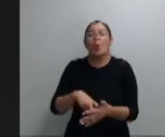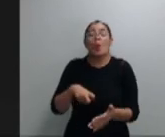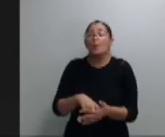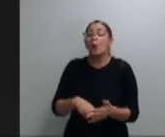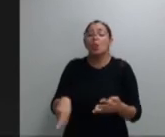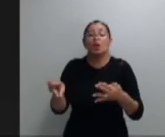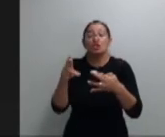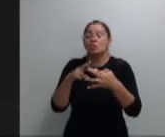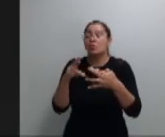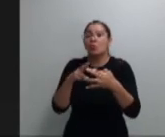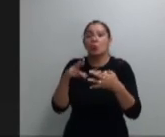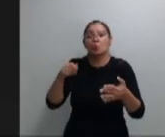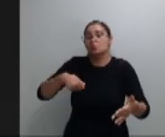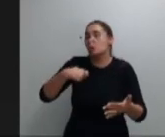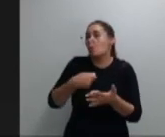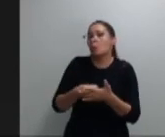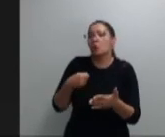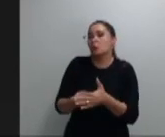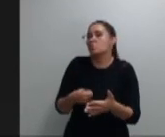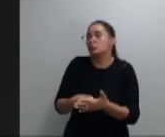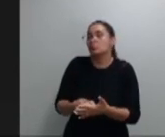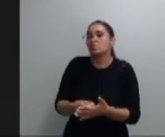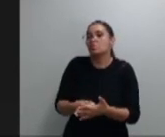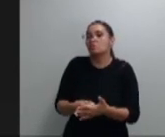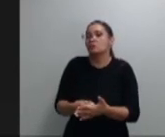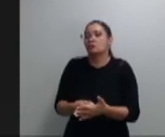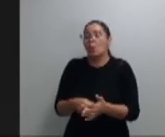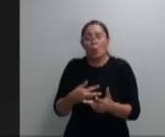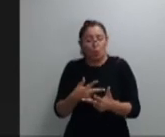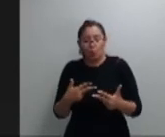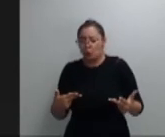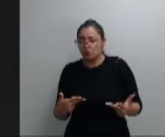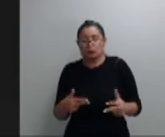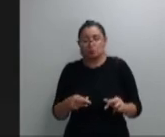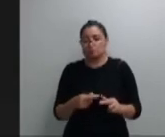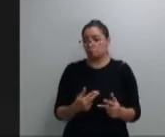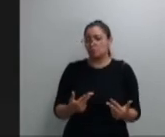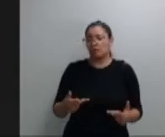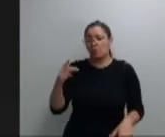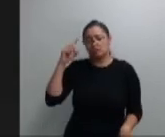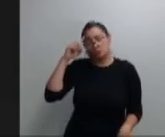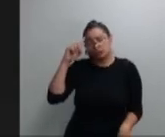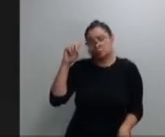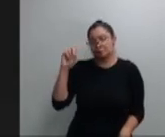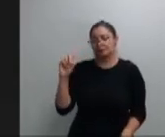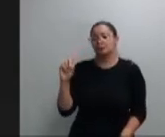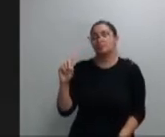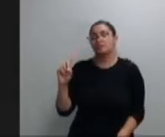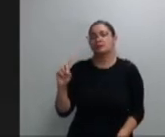aplicação quando sobrevém uma coisa desse tipo então eu penso minha Regina que as